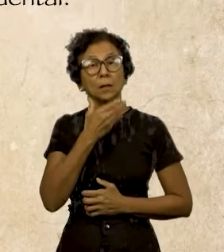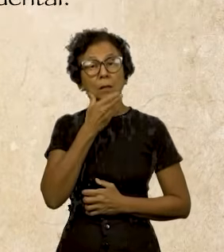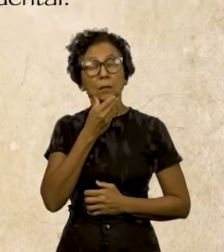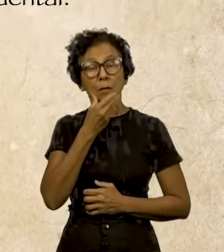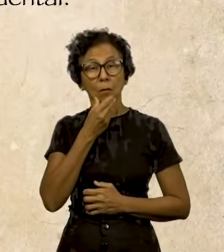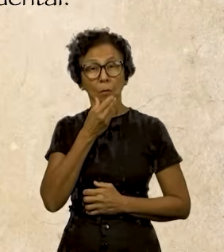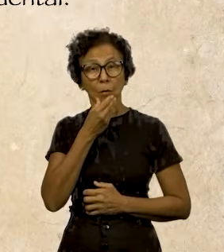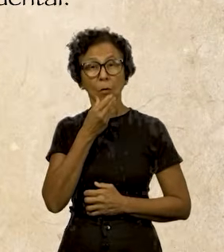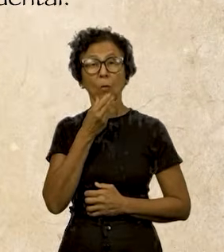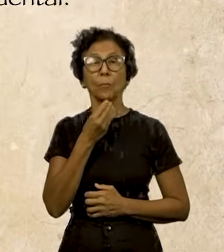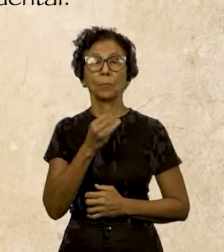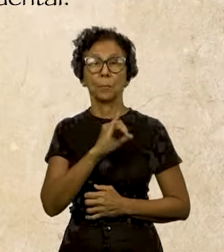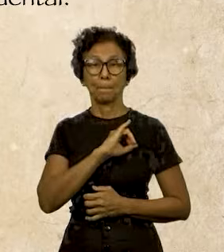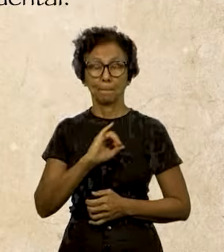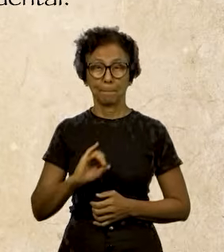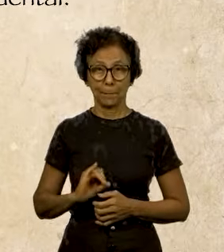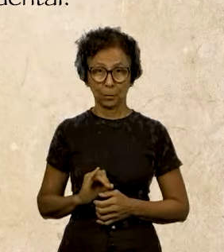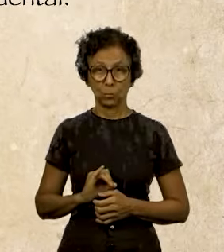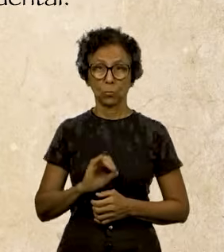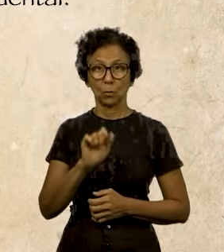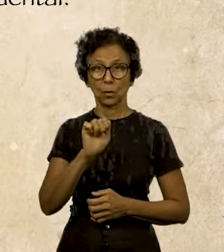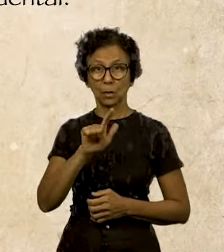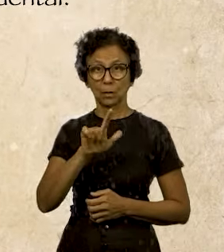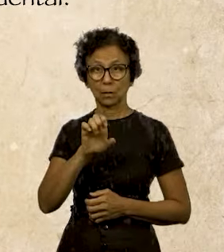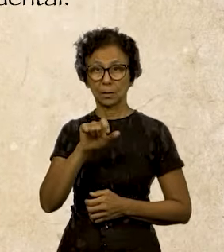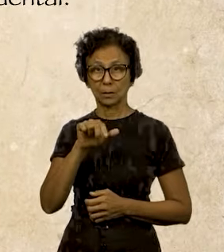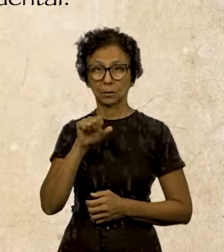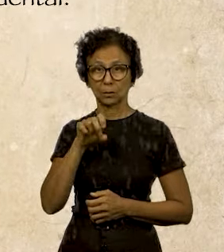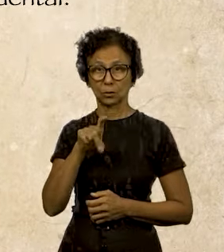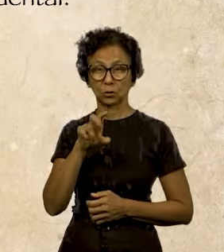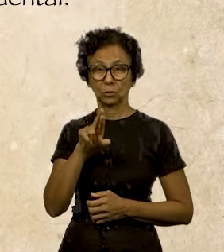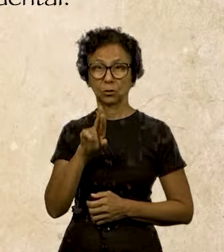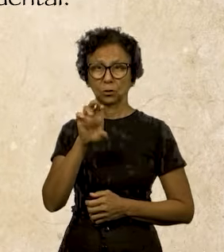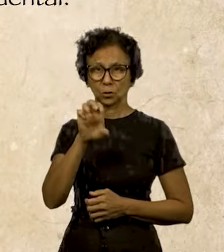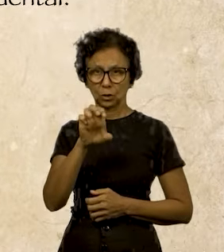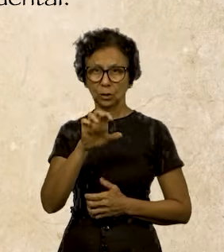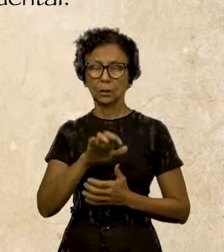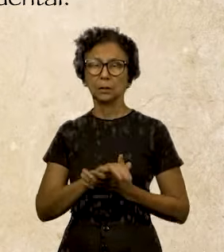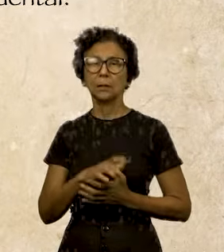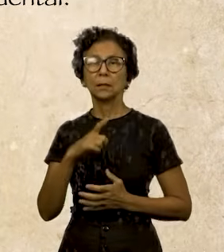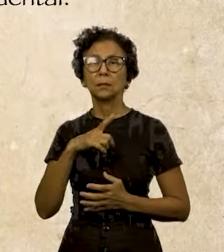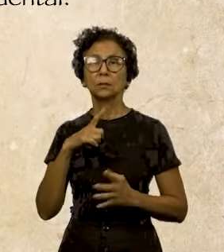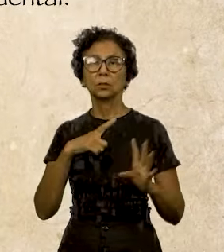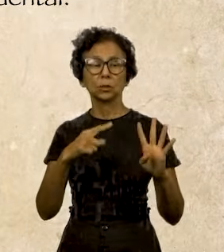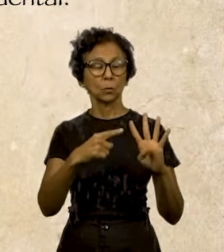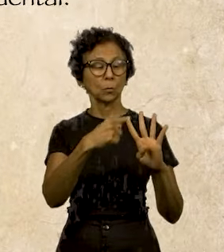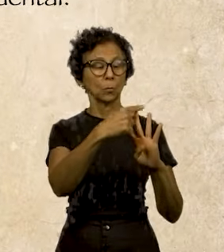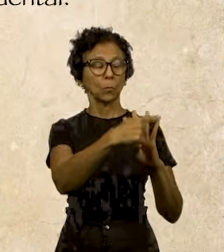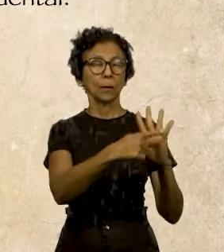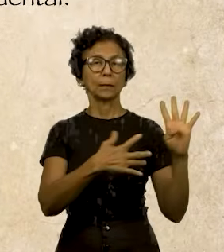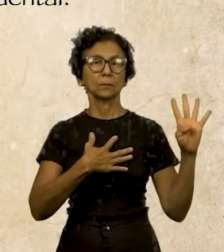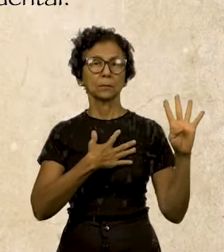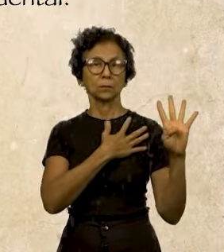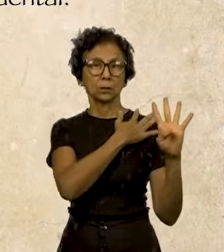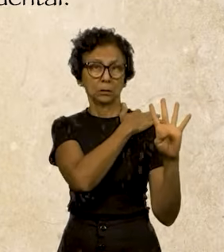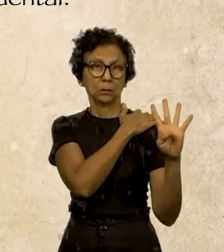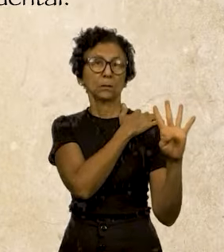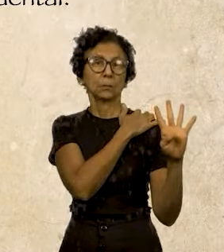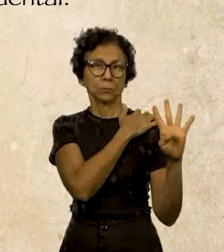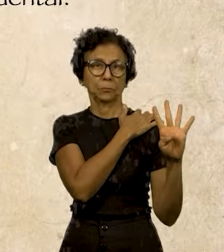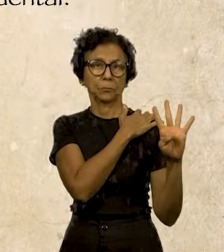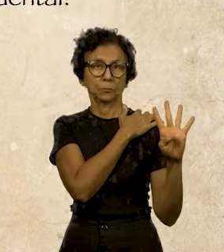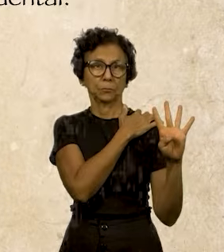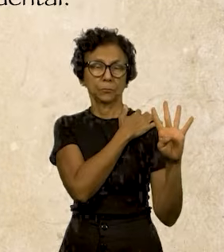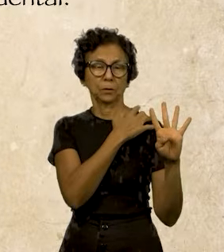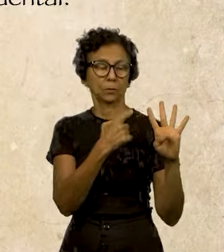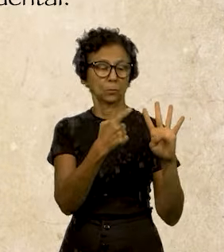que passaram a dividir o Império Greco-Macedônio, que era o império que Alexandre o Grande governava. Então,